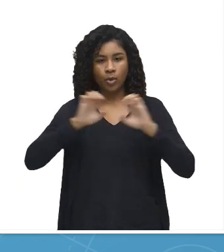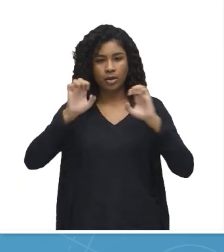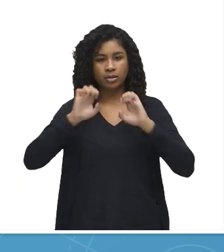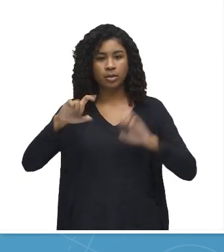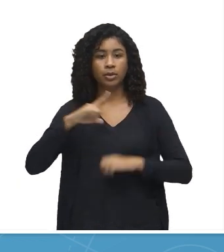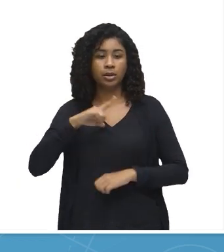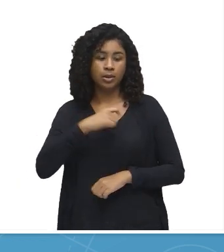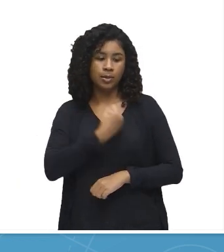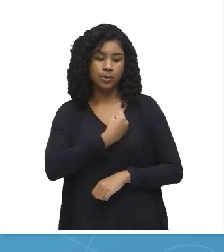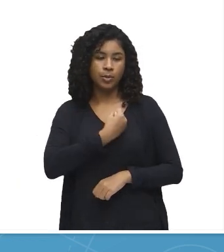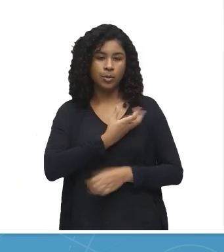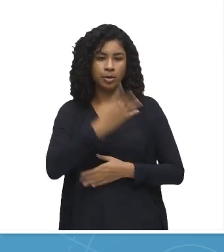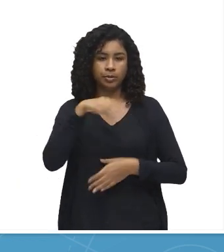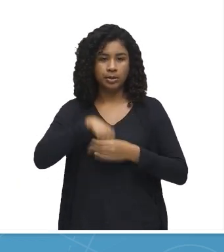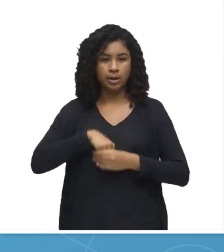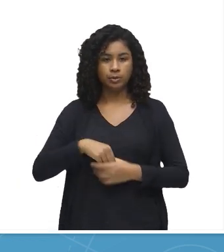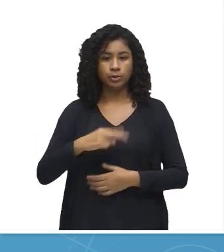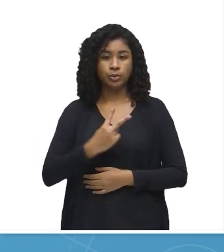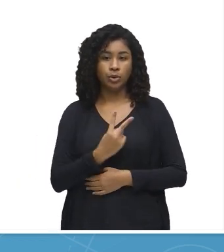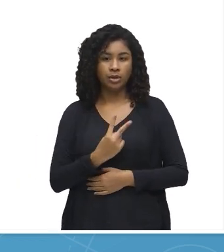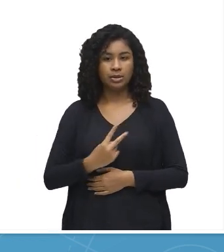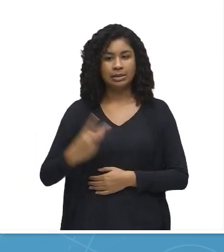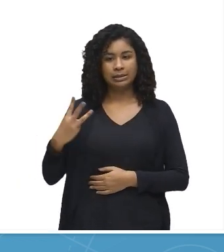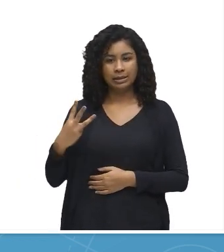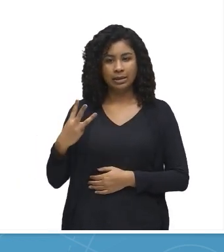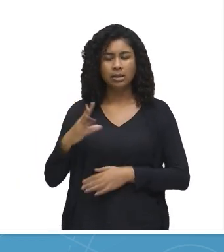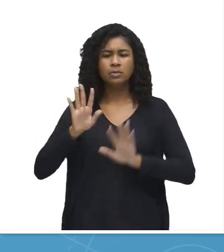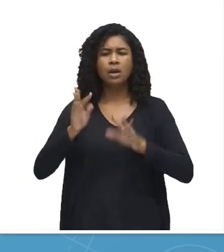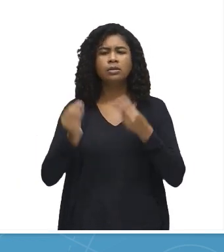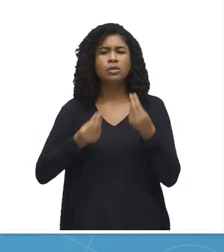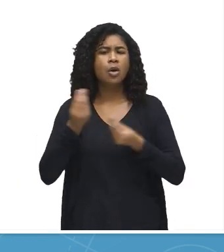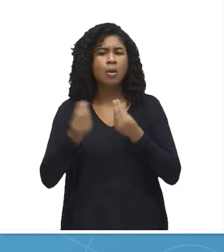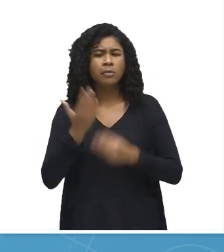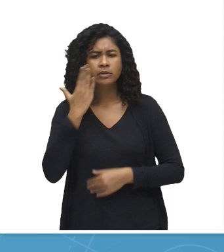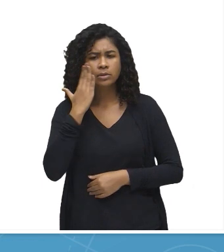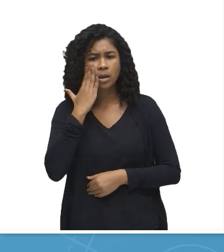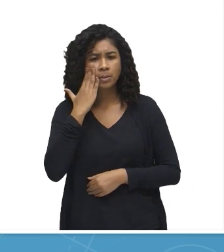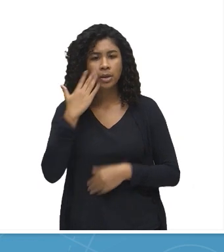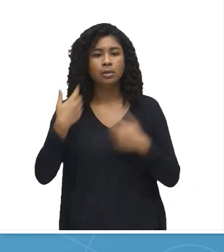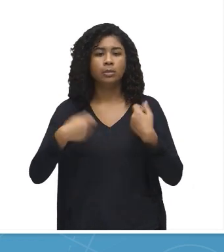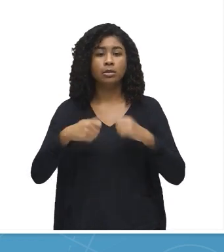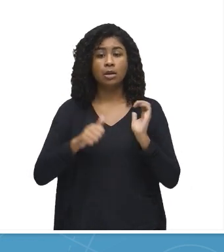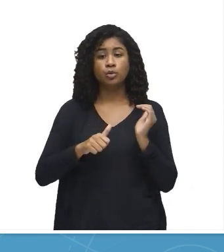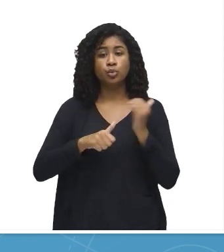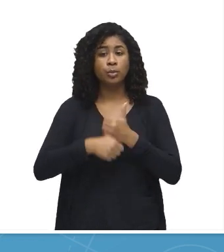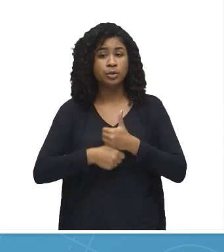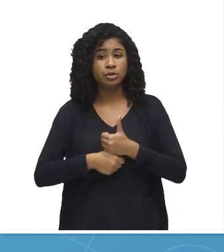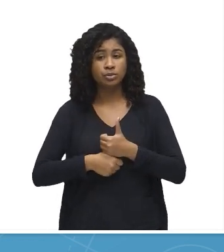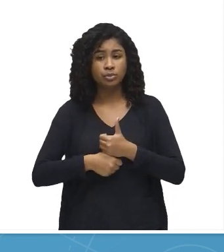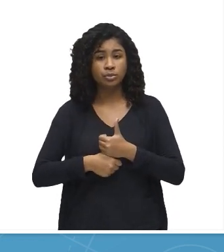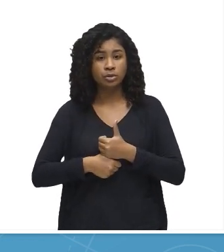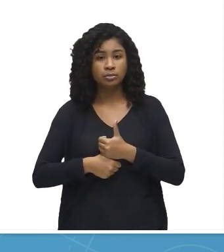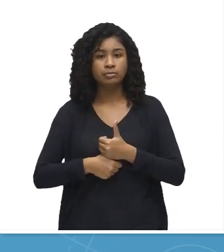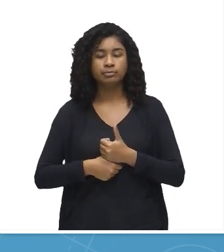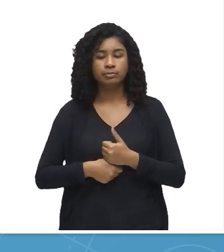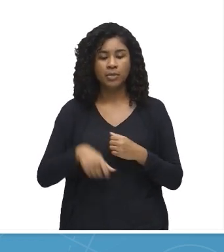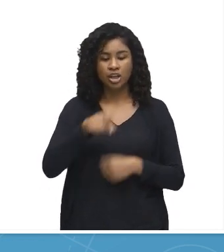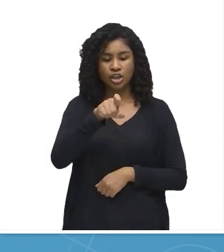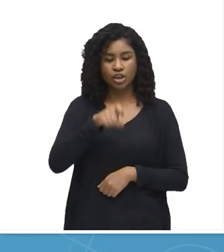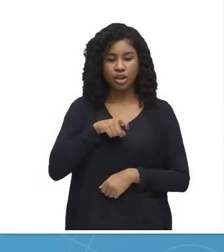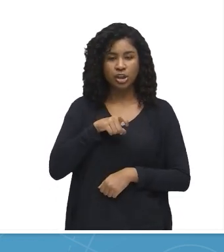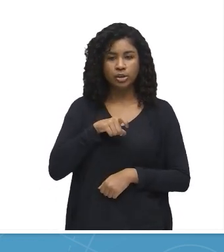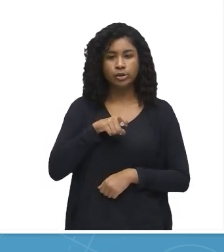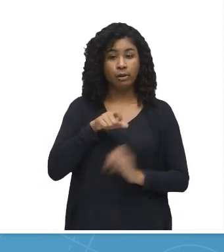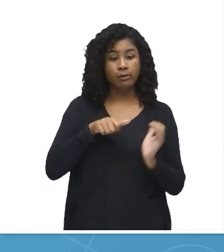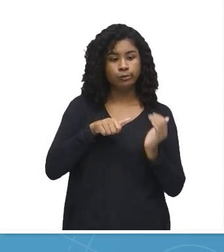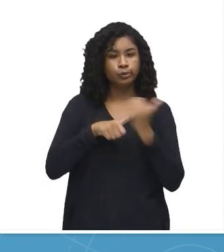2 e 3. Professor, como é que a gente sabe disso, professor? Basta você substituir, olha só, no lugar de x, tá?